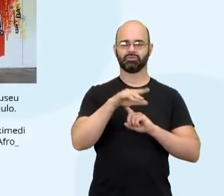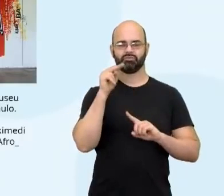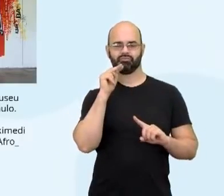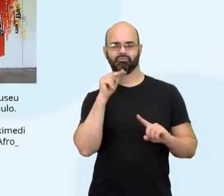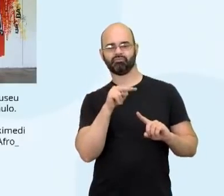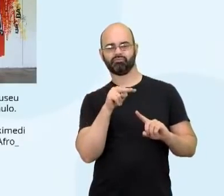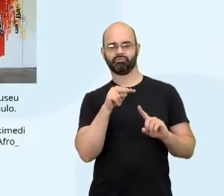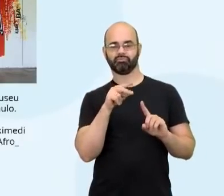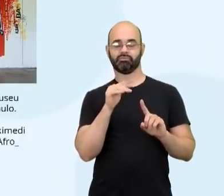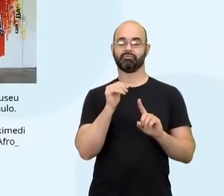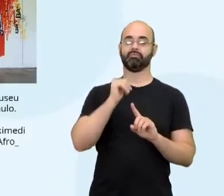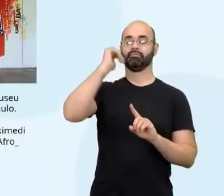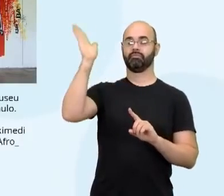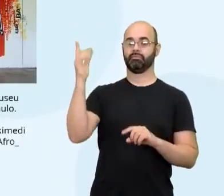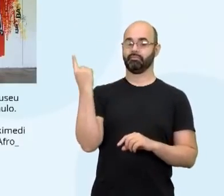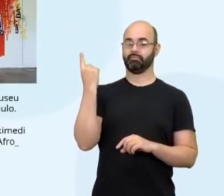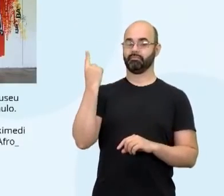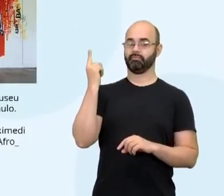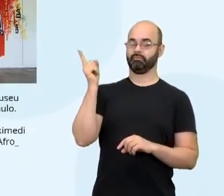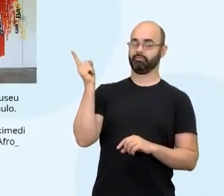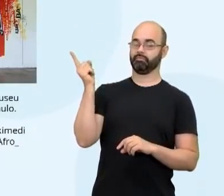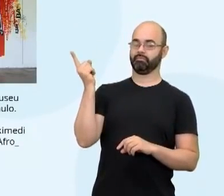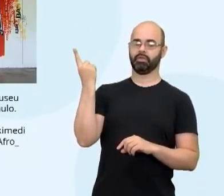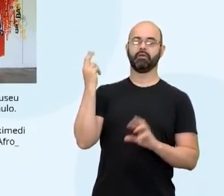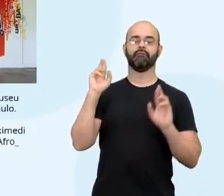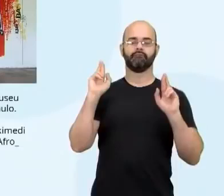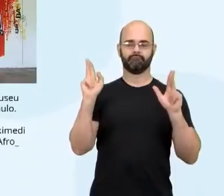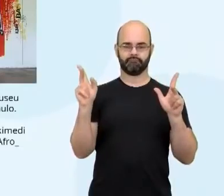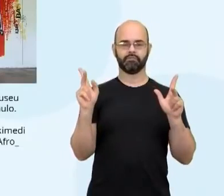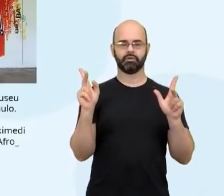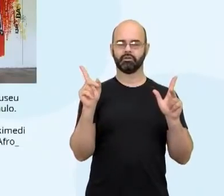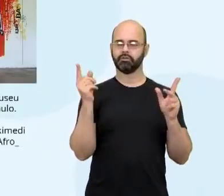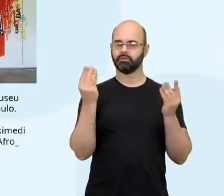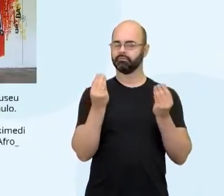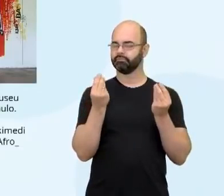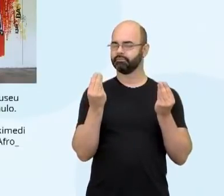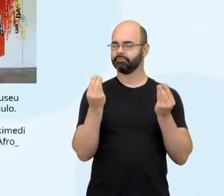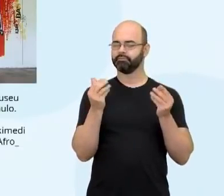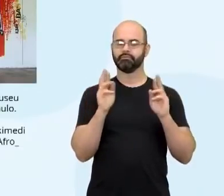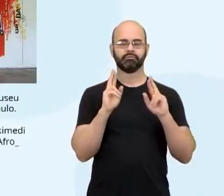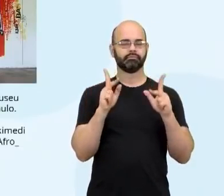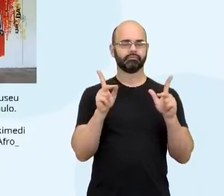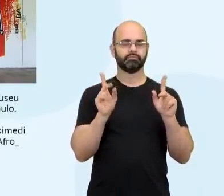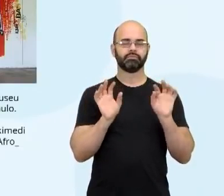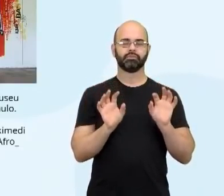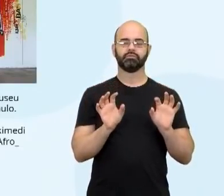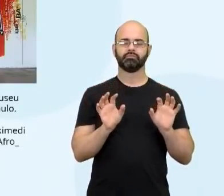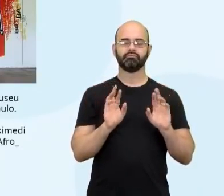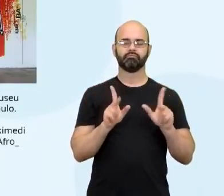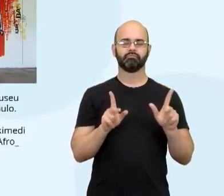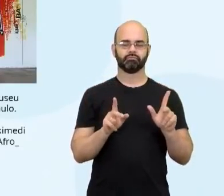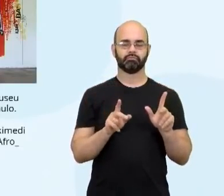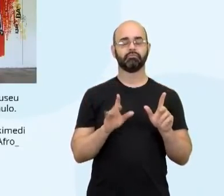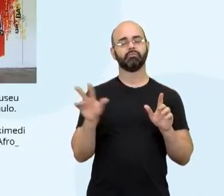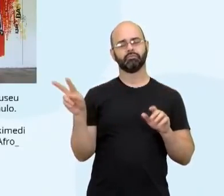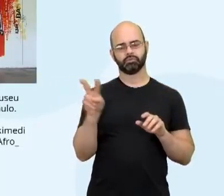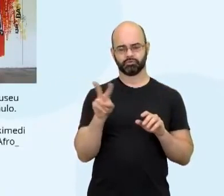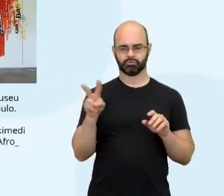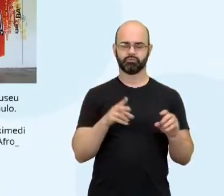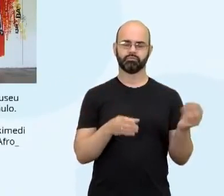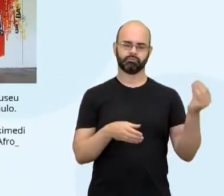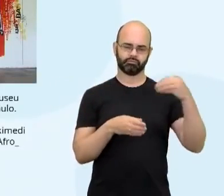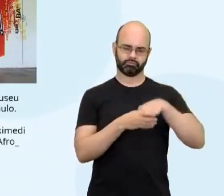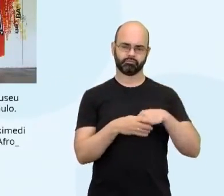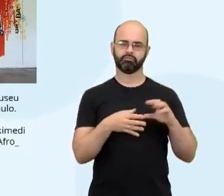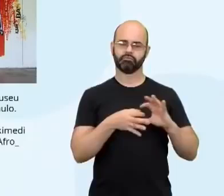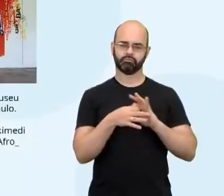da primeira obra, né, que ela já tem uma outra finalidade, ela tem uma outra característica, mas as 2 se enquadram no